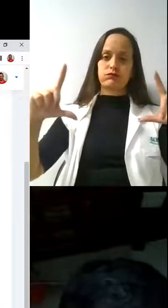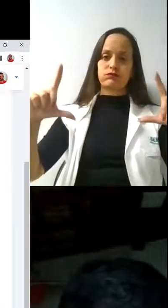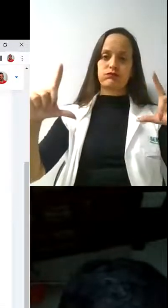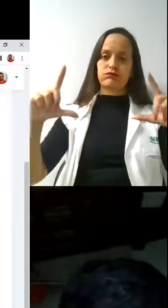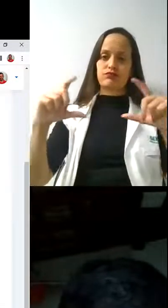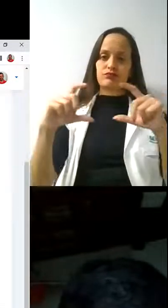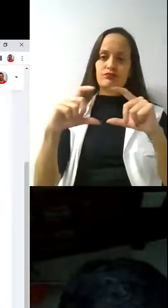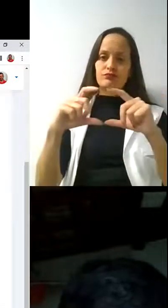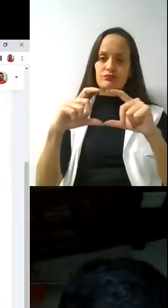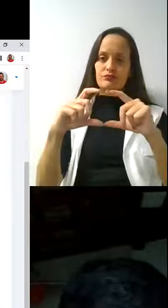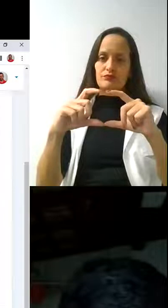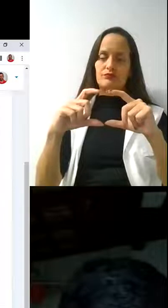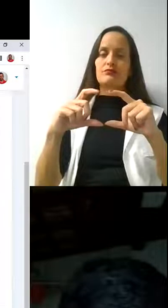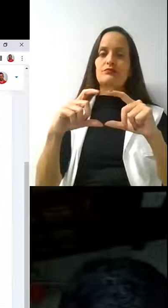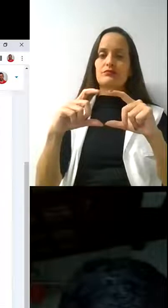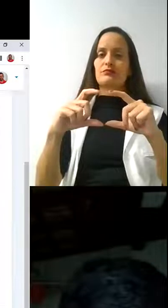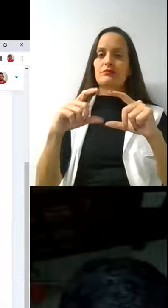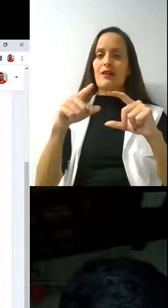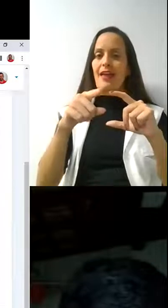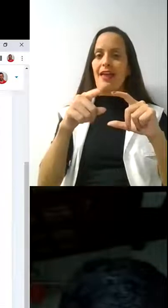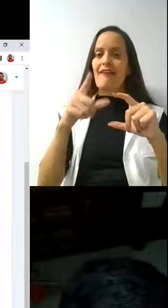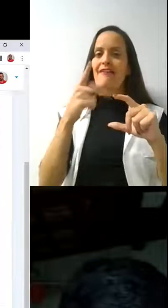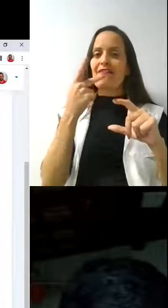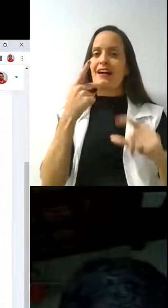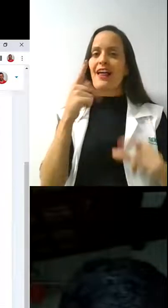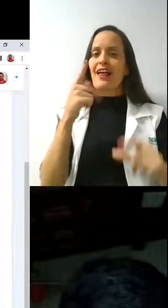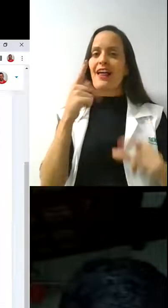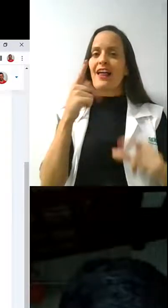Por quê? Porque eu tenho um fator 2 aqui. Quer